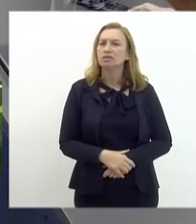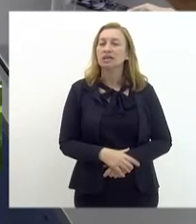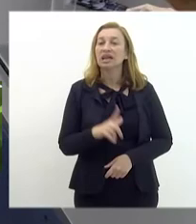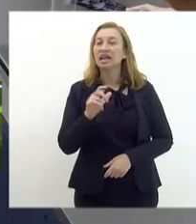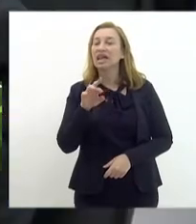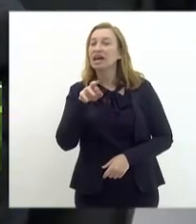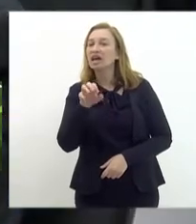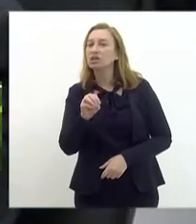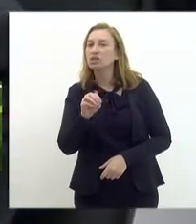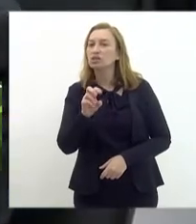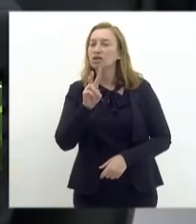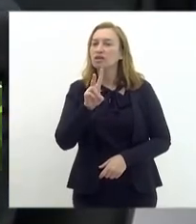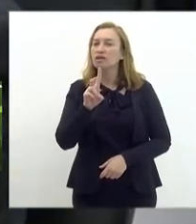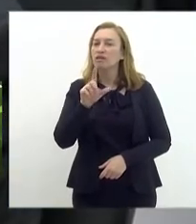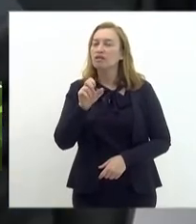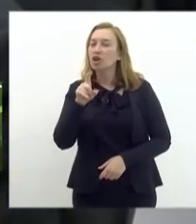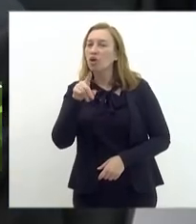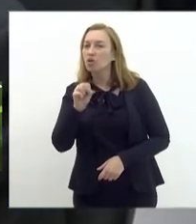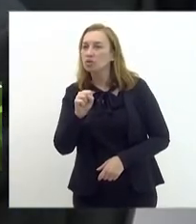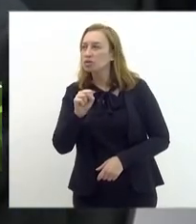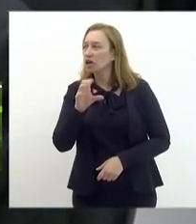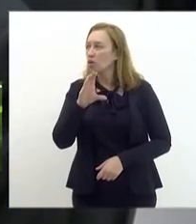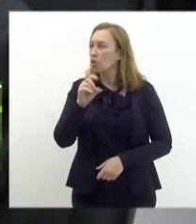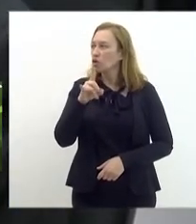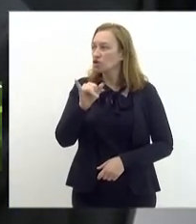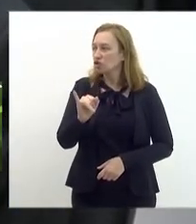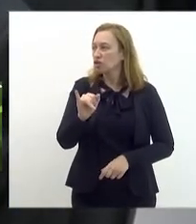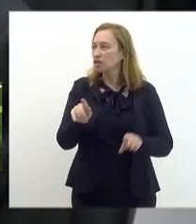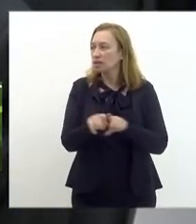Leandro Veloso, da Codim também, né?